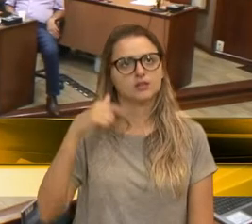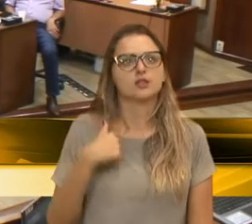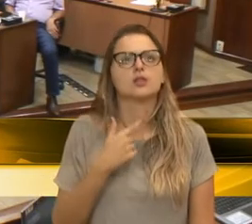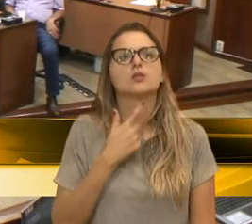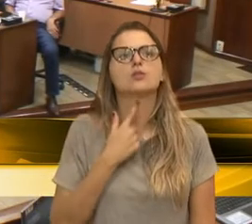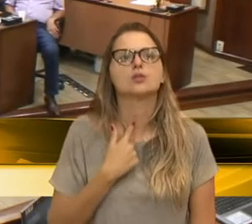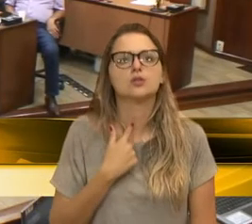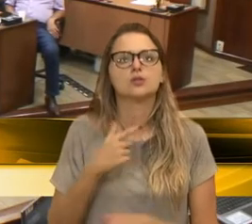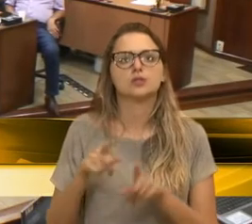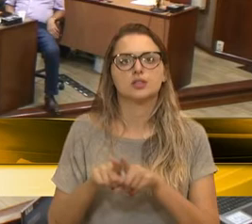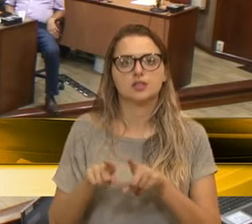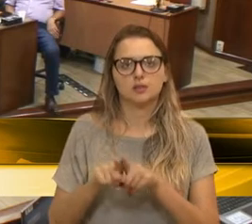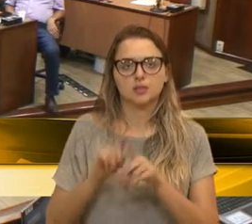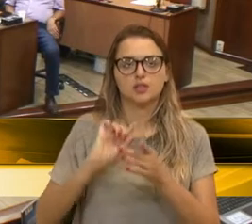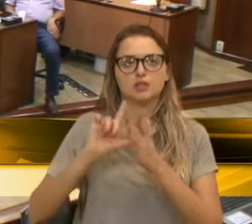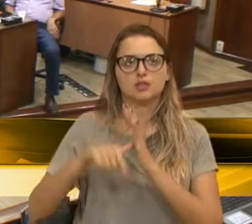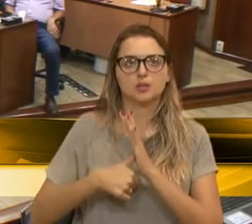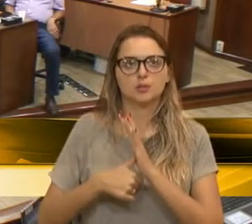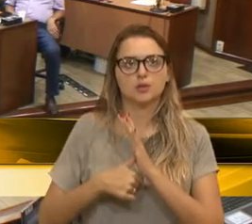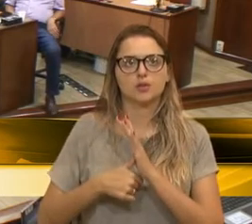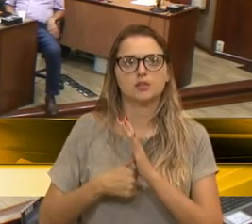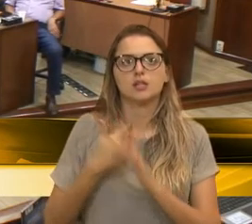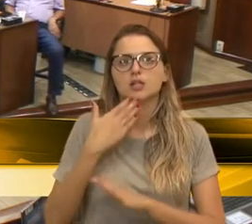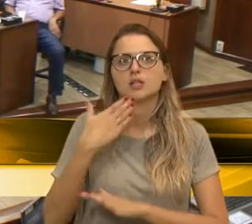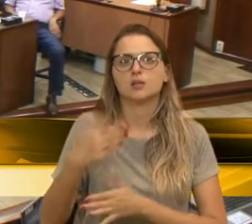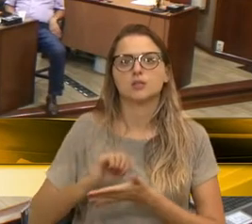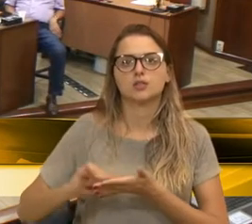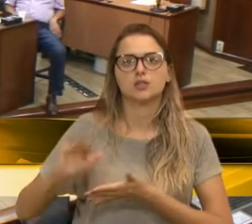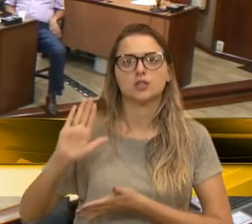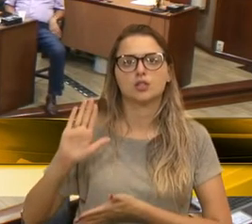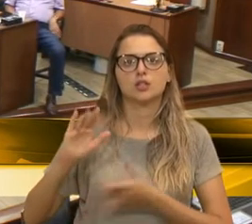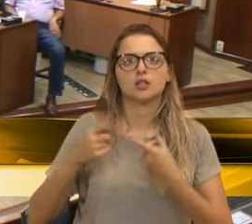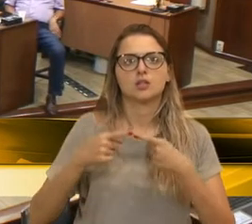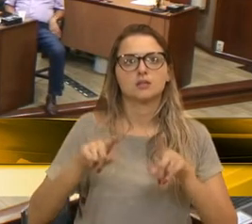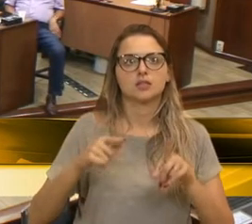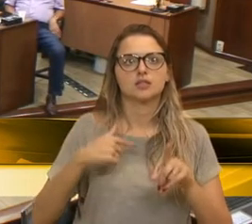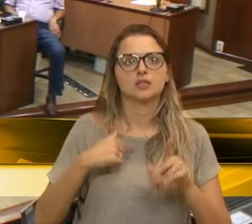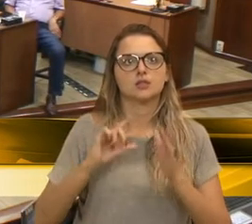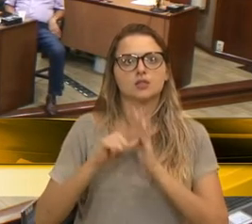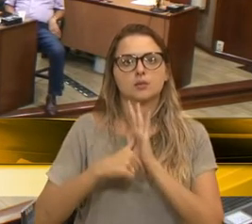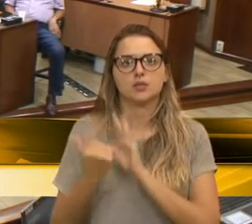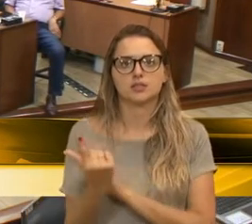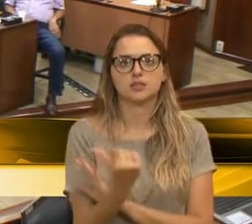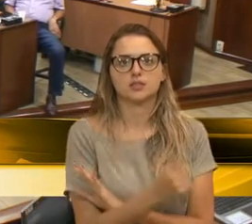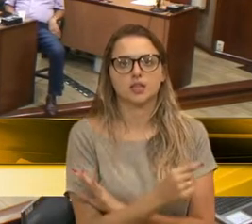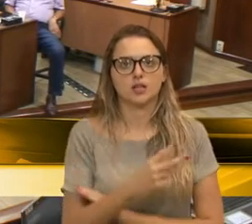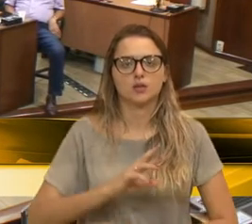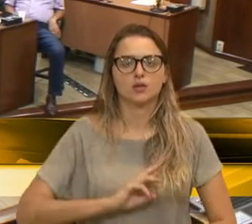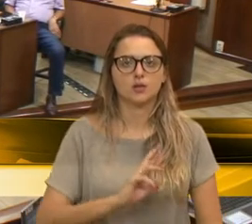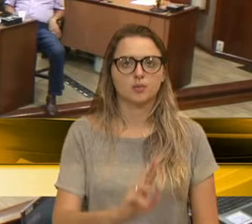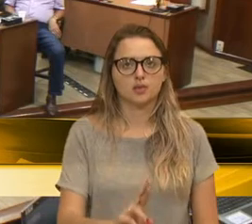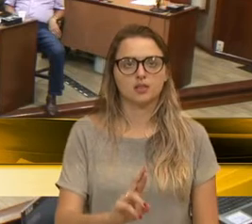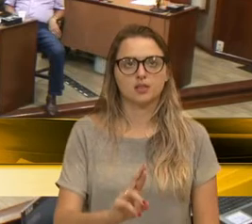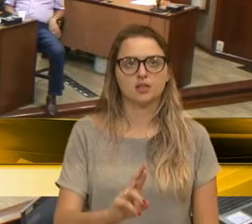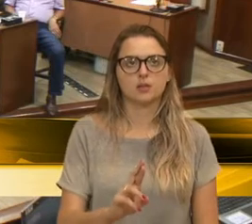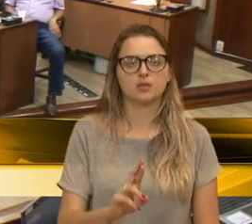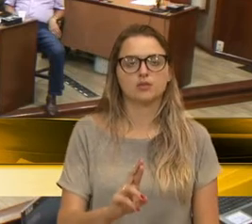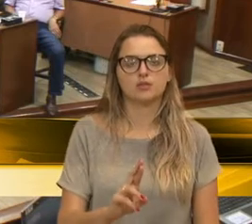gostaria até de poder depois pedir a palavra, mas eu cumpro uma agenda na sequência, representando o presidente da